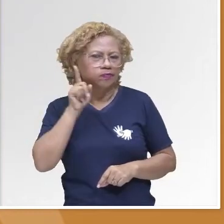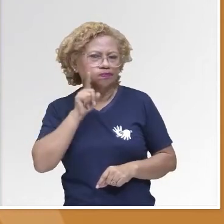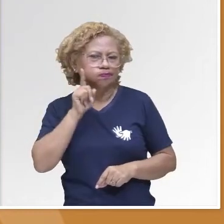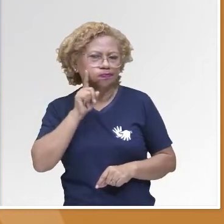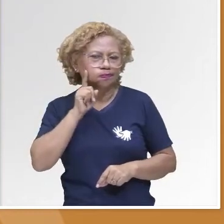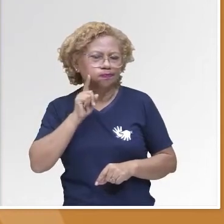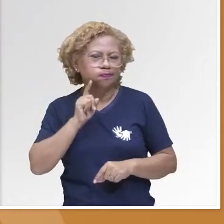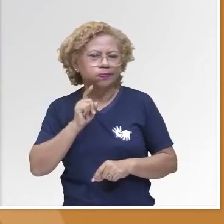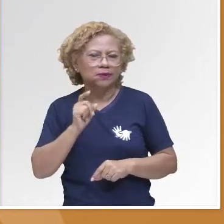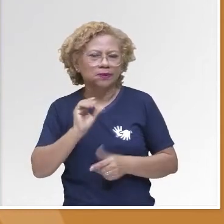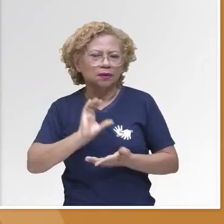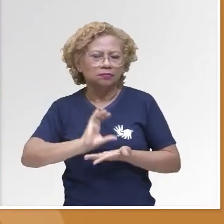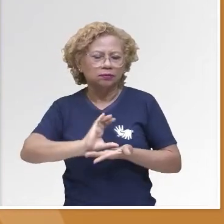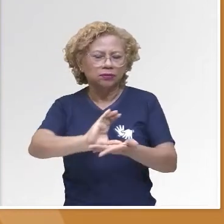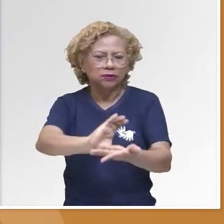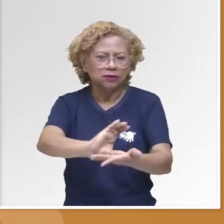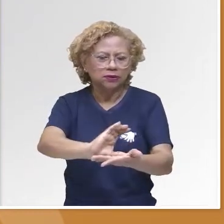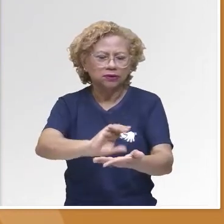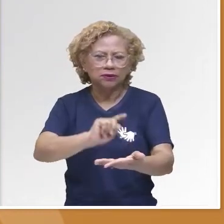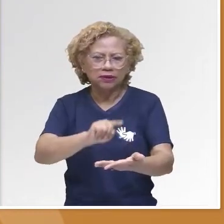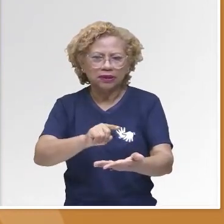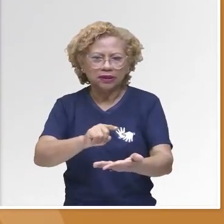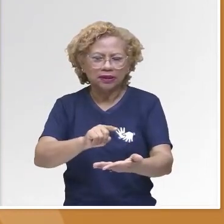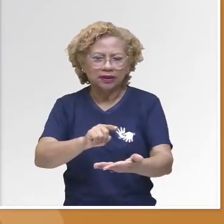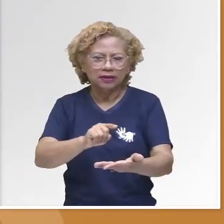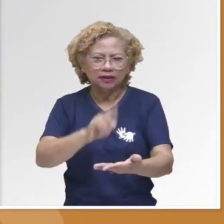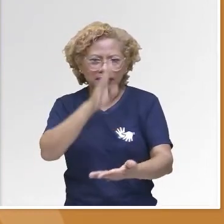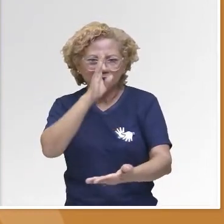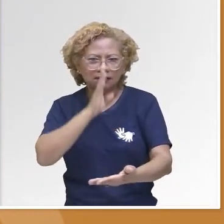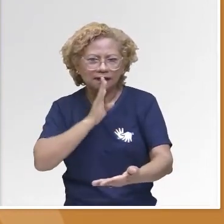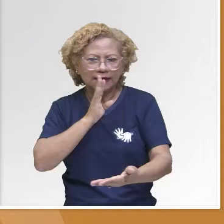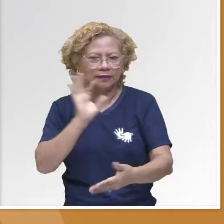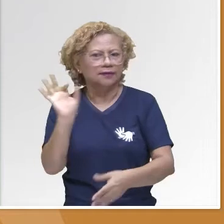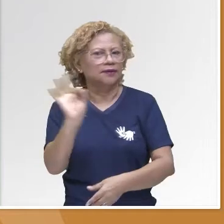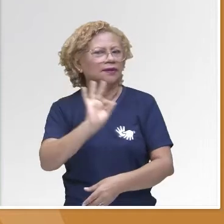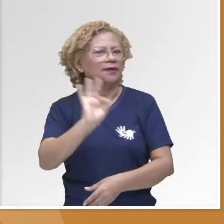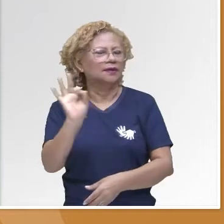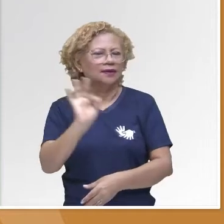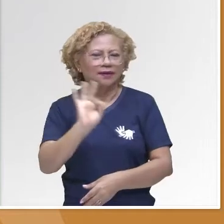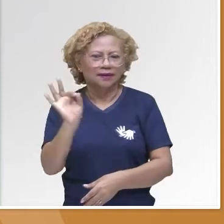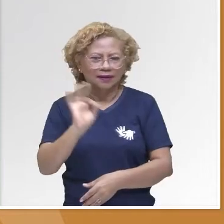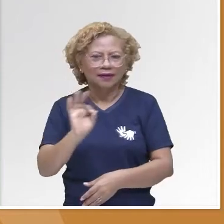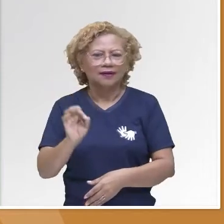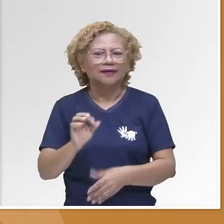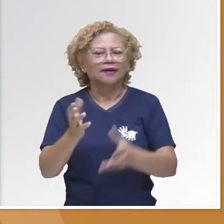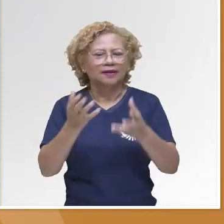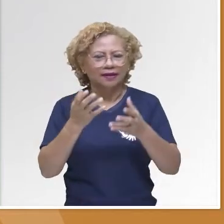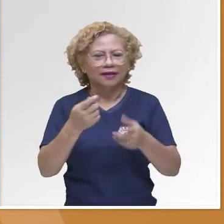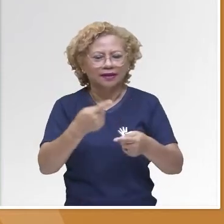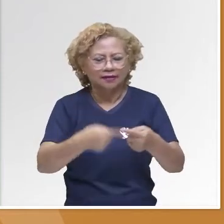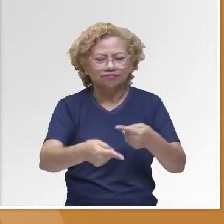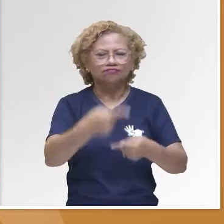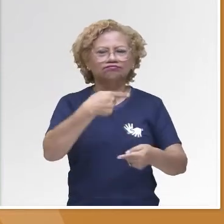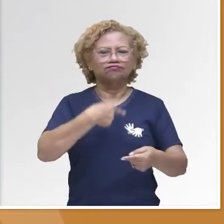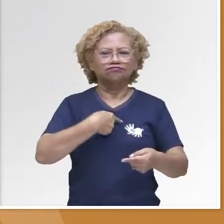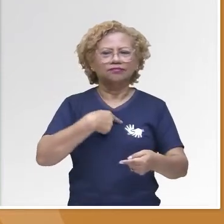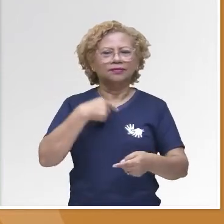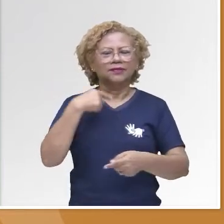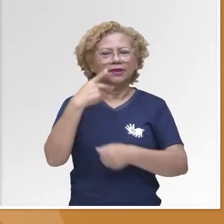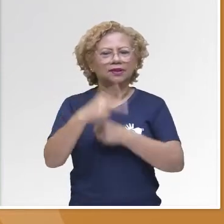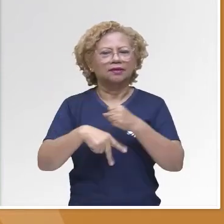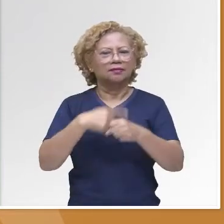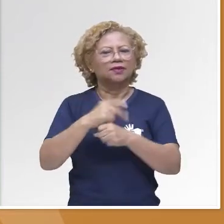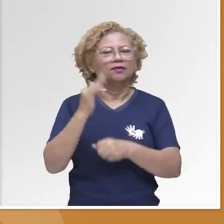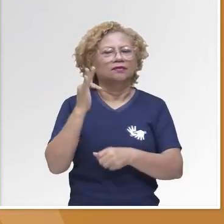ajuda amigável, tinha toda uma questão de interesse econômico, né, por trás disso. Então, não foi também só o Japão